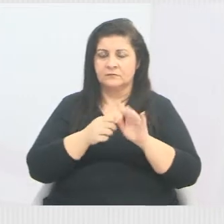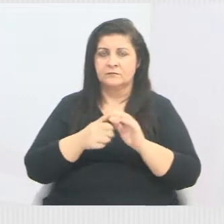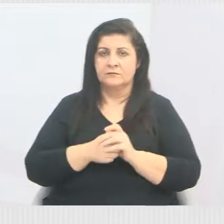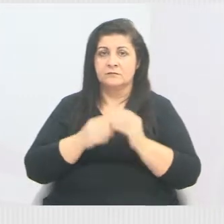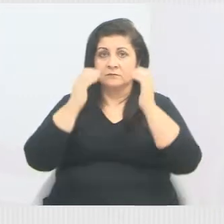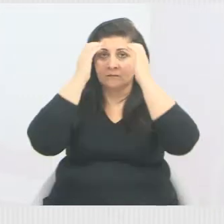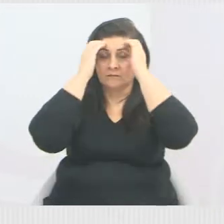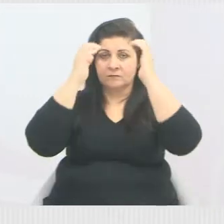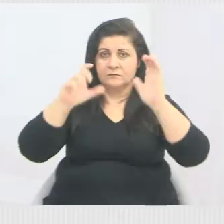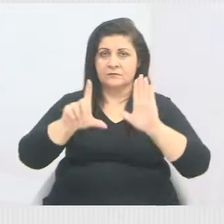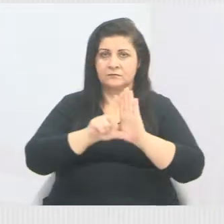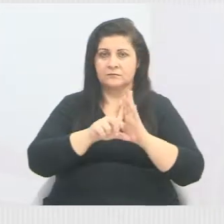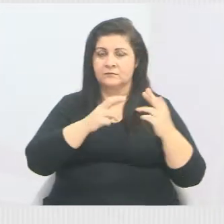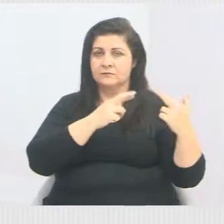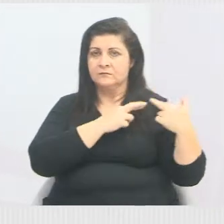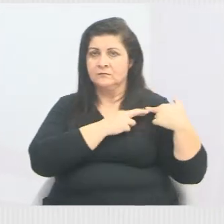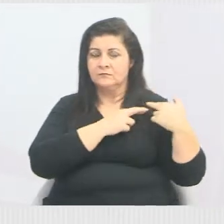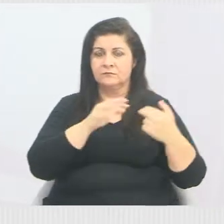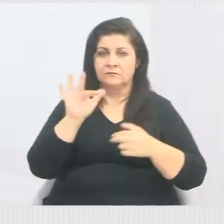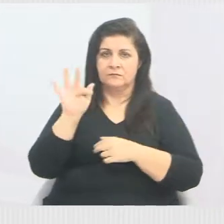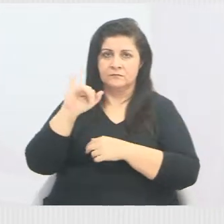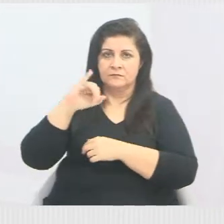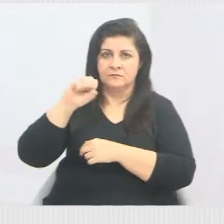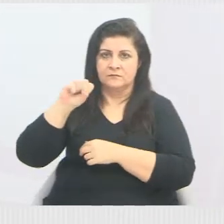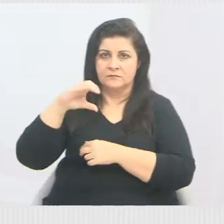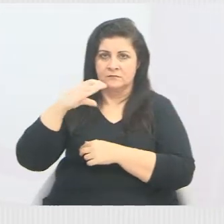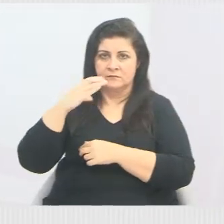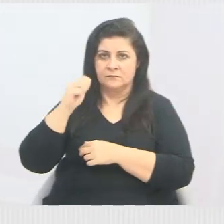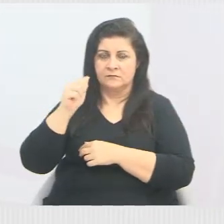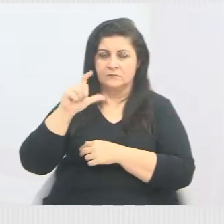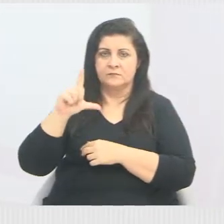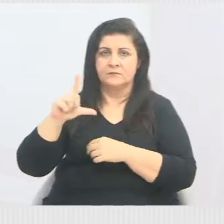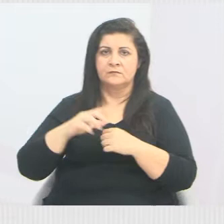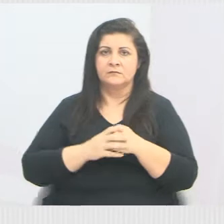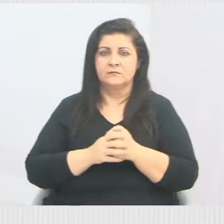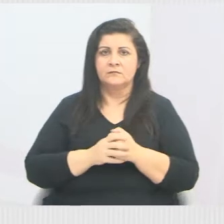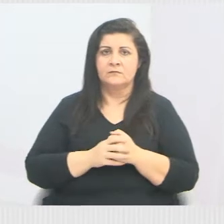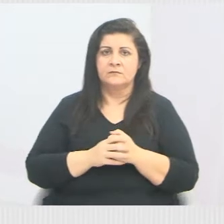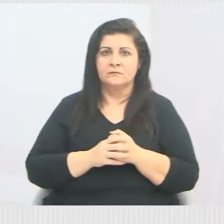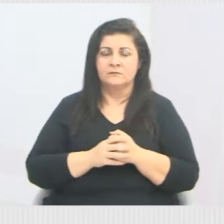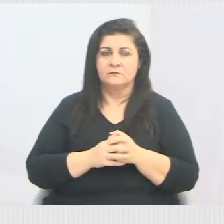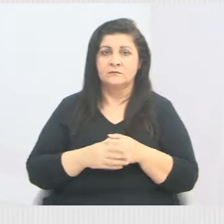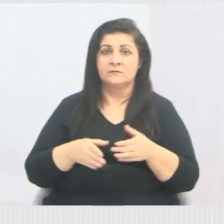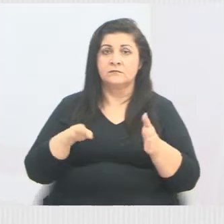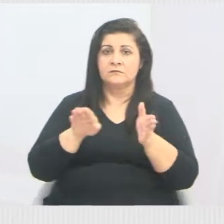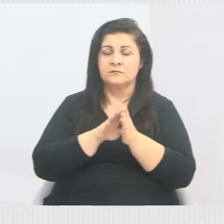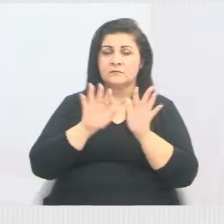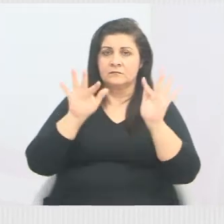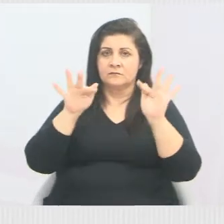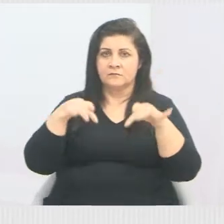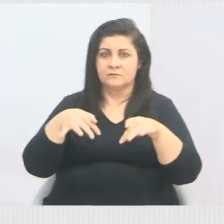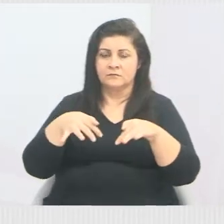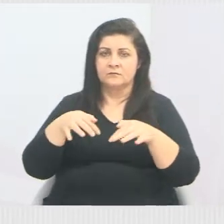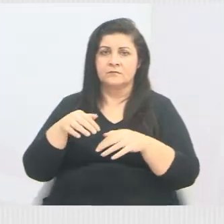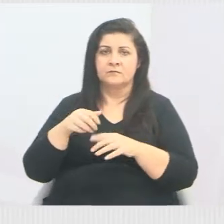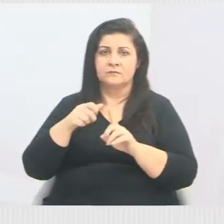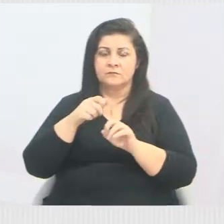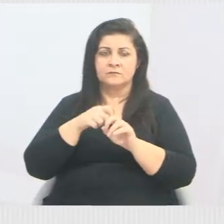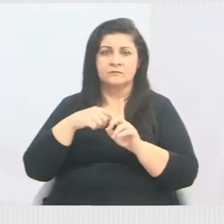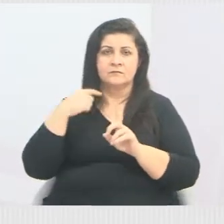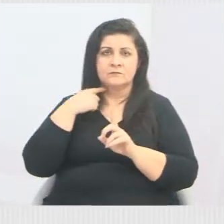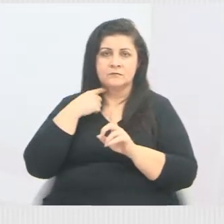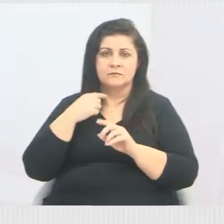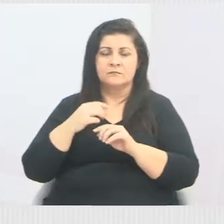de Responsabilidade Fiscal, artigo 9º, parágrafo 4º, até o final dos meses de maio, setembro e fevereiro, o